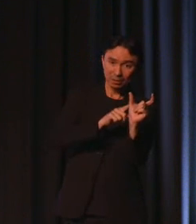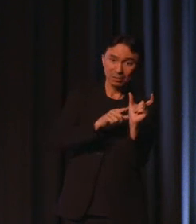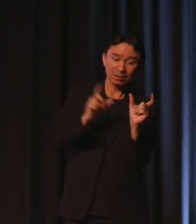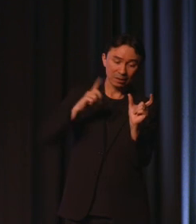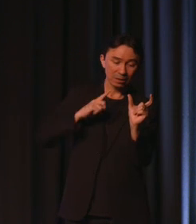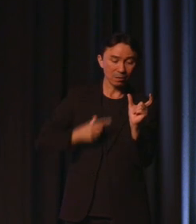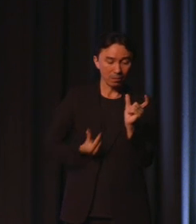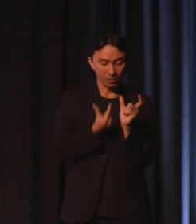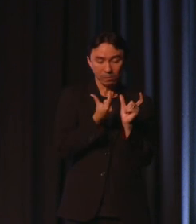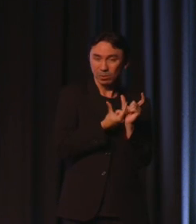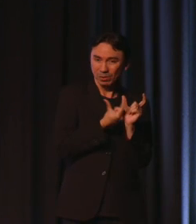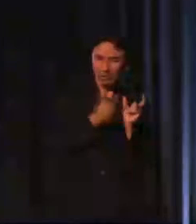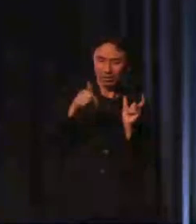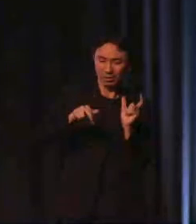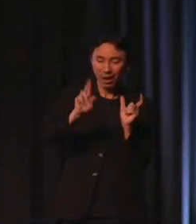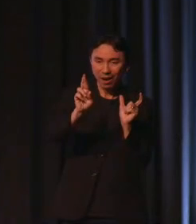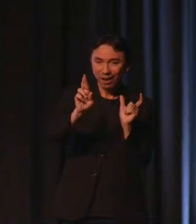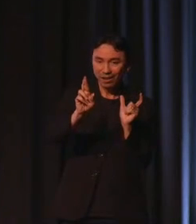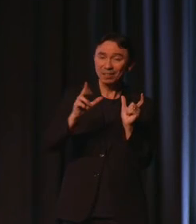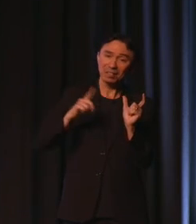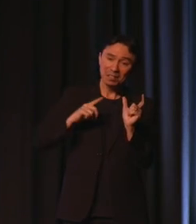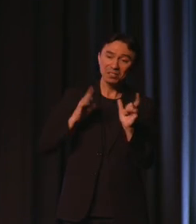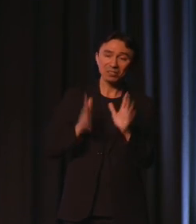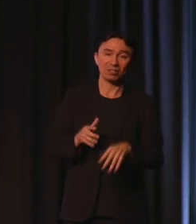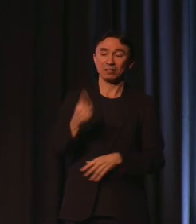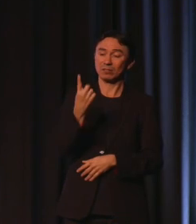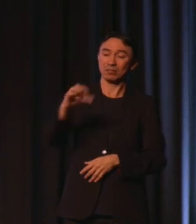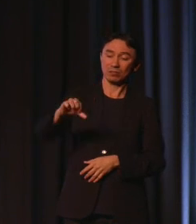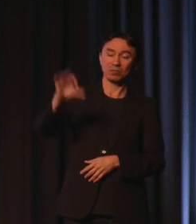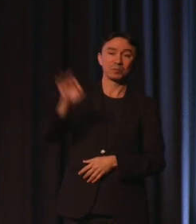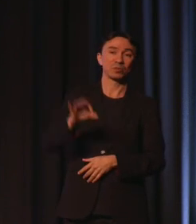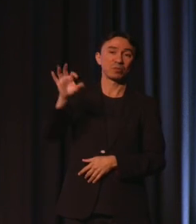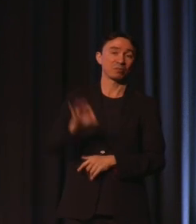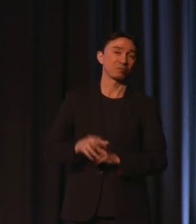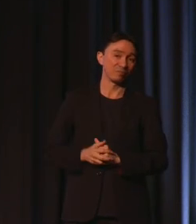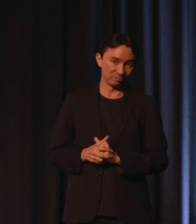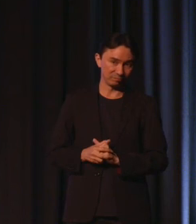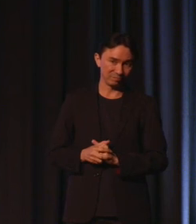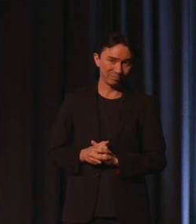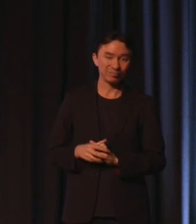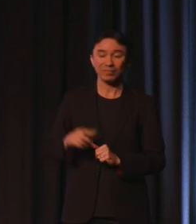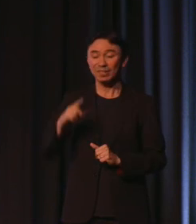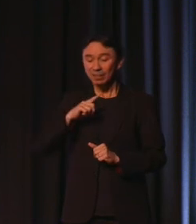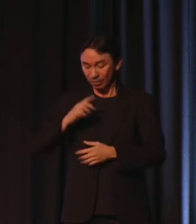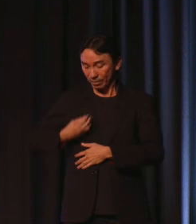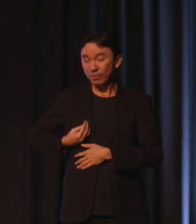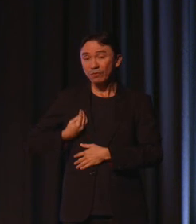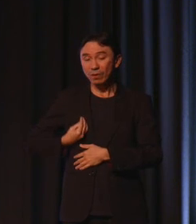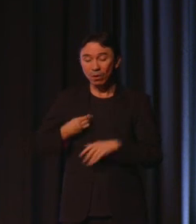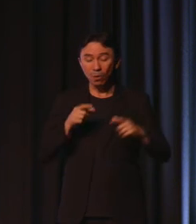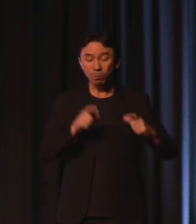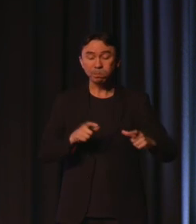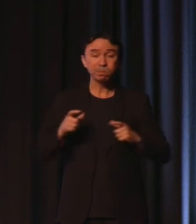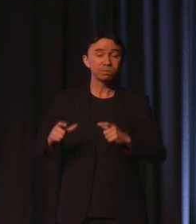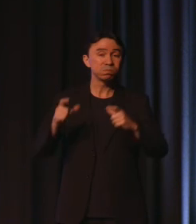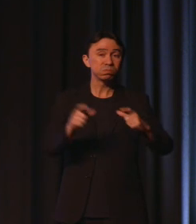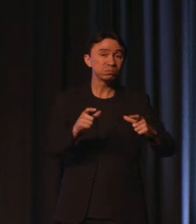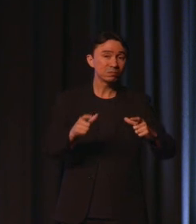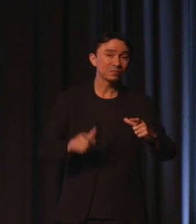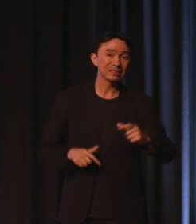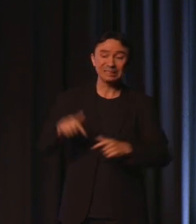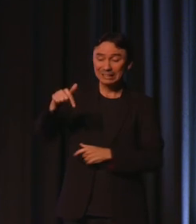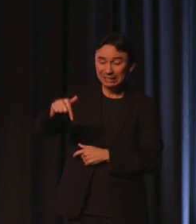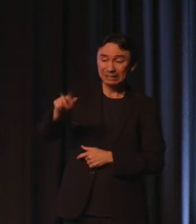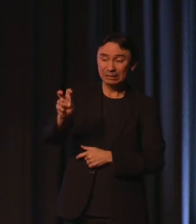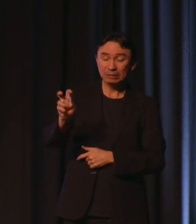nova, mas já aparece com 19% ali. Quando a gente olha onde estão presentes, né, 75%